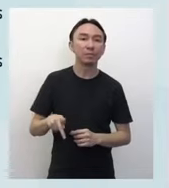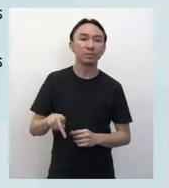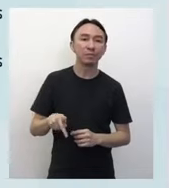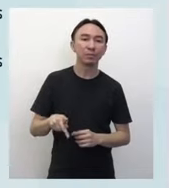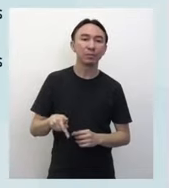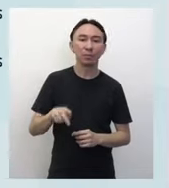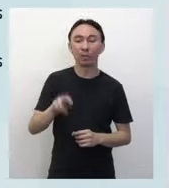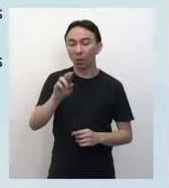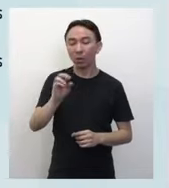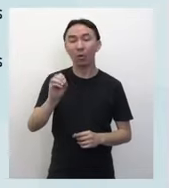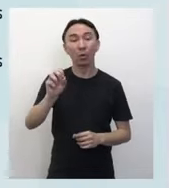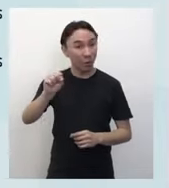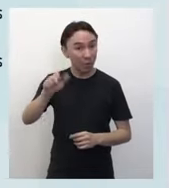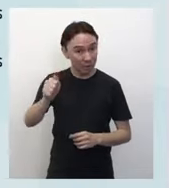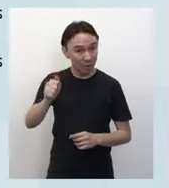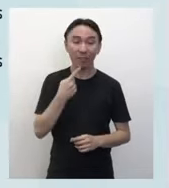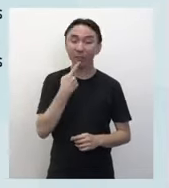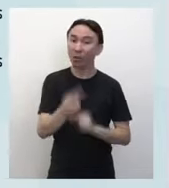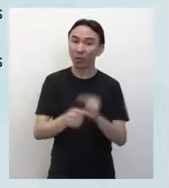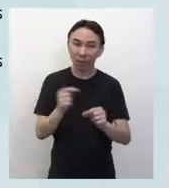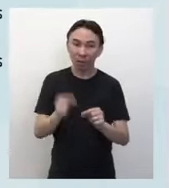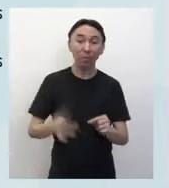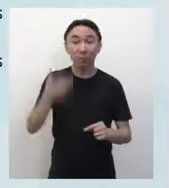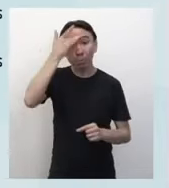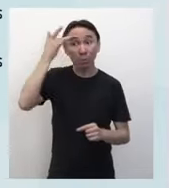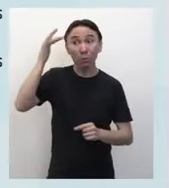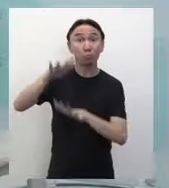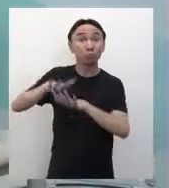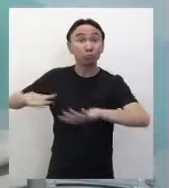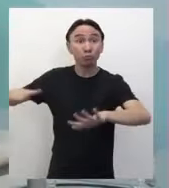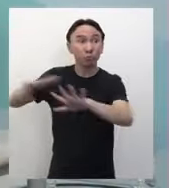Rosa Maria colocou chamar a atenção do público. A